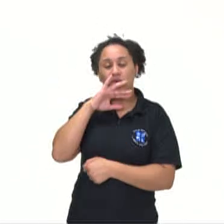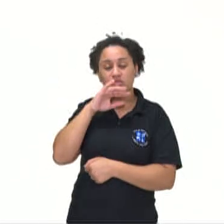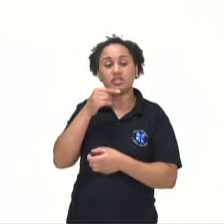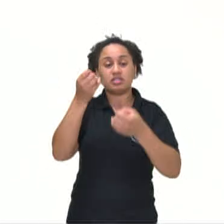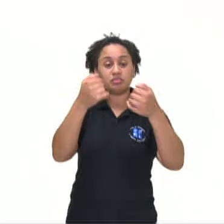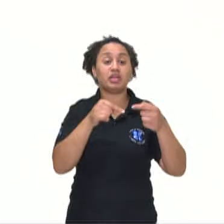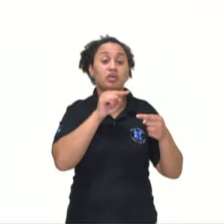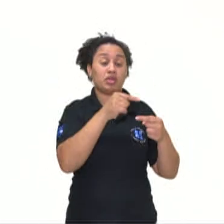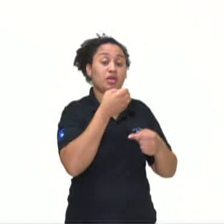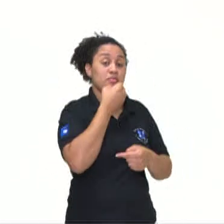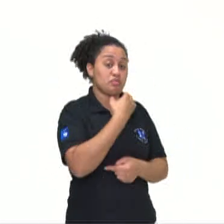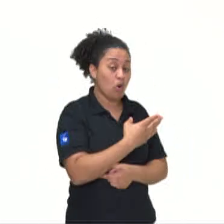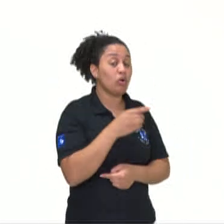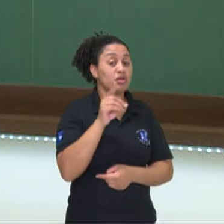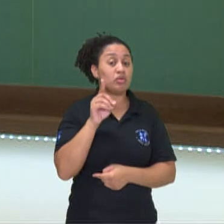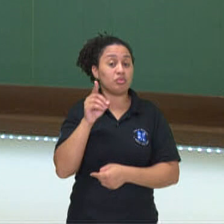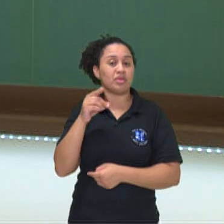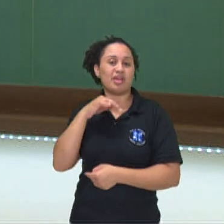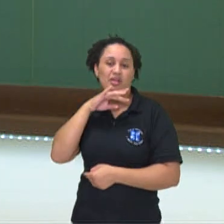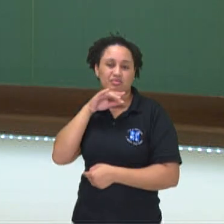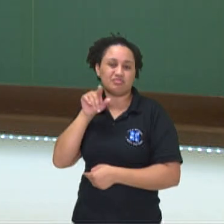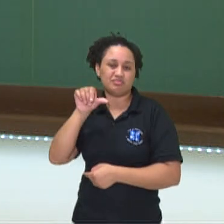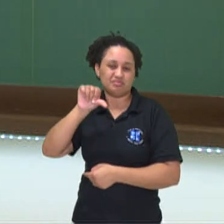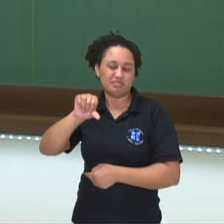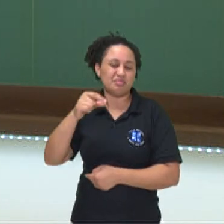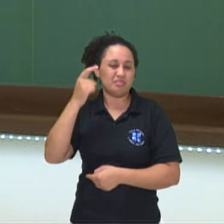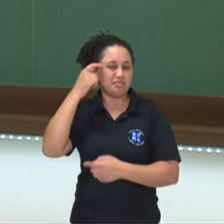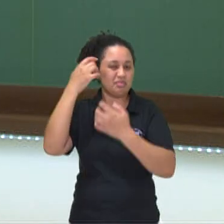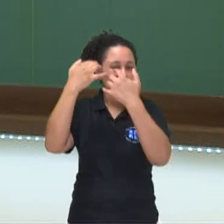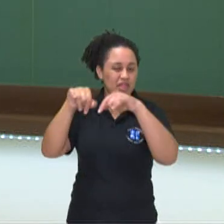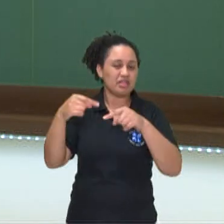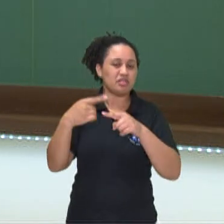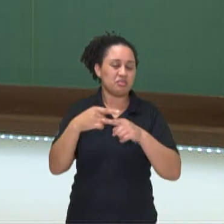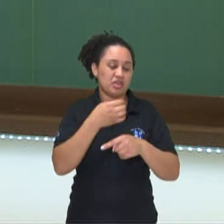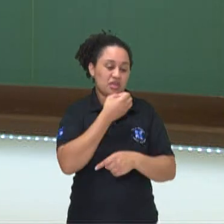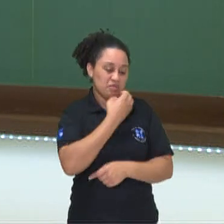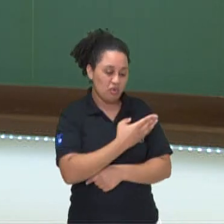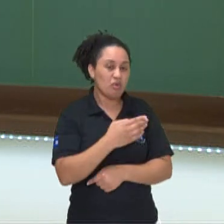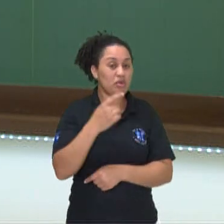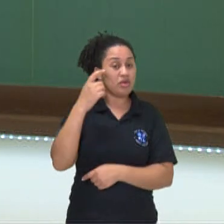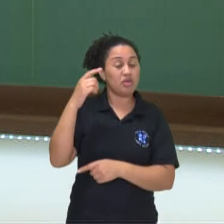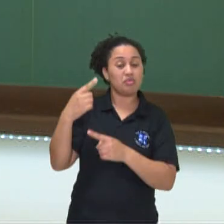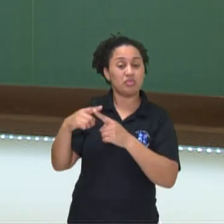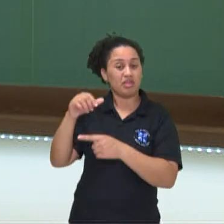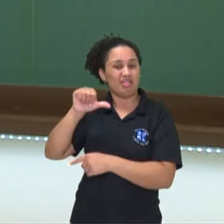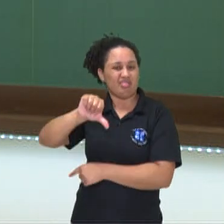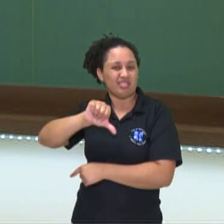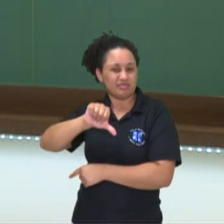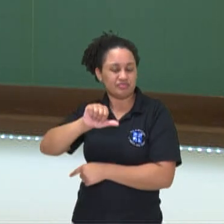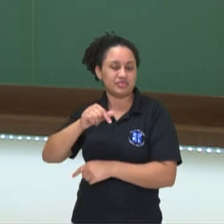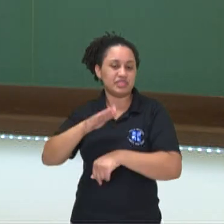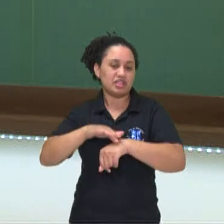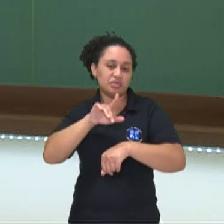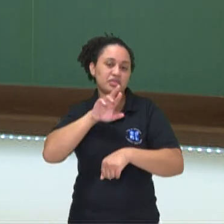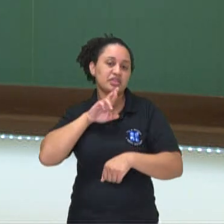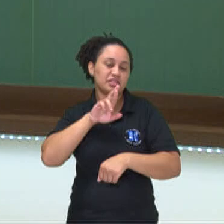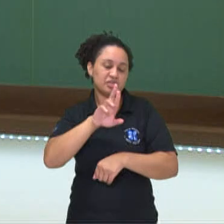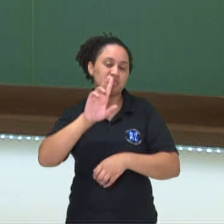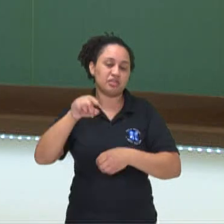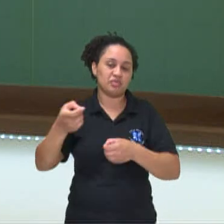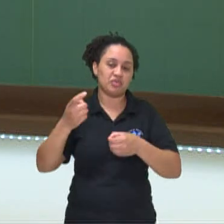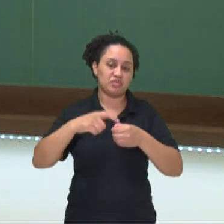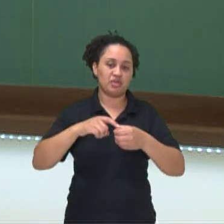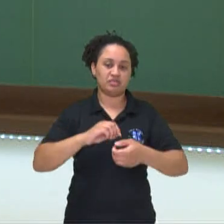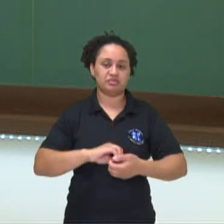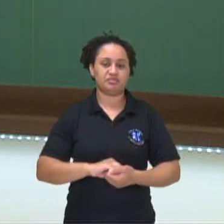vantagem e uma desvantagem das redes sociais. Pense por que as redes sociais são boas e por que elas são ruins. O tempo está na tela e